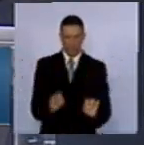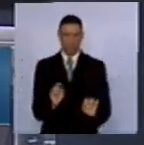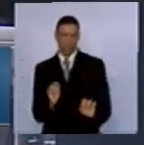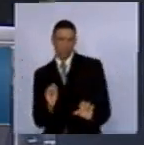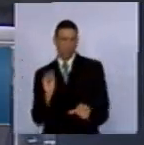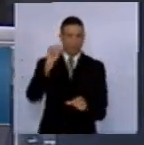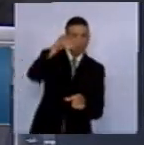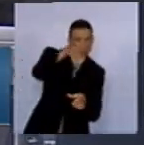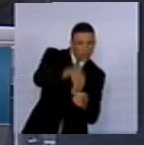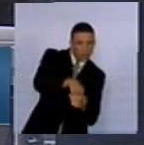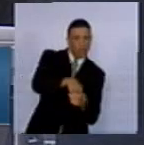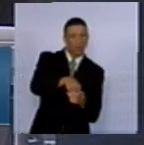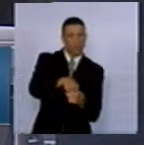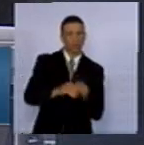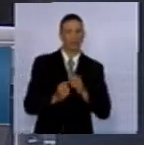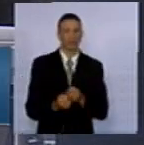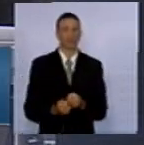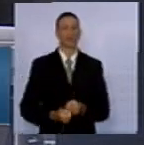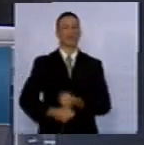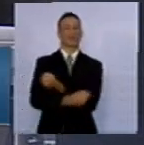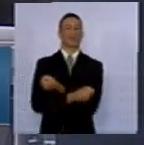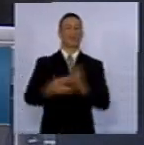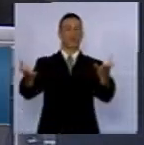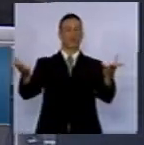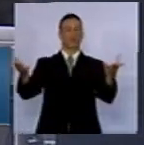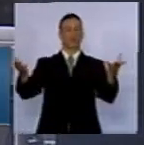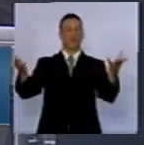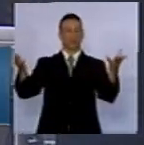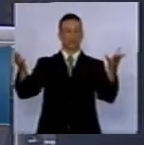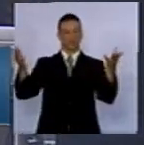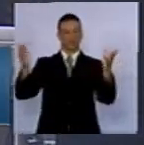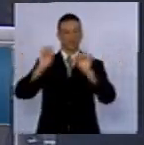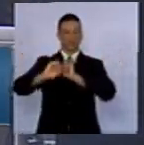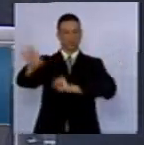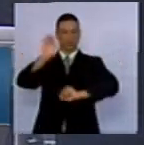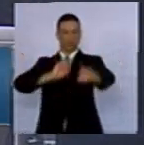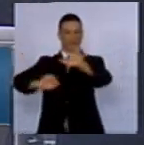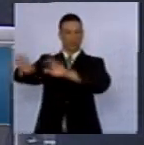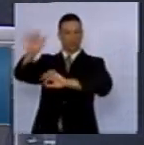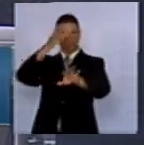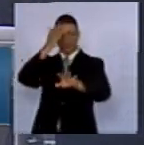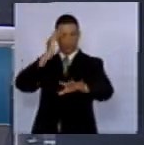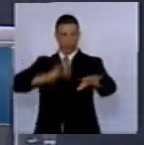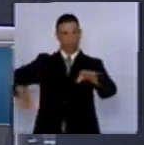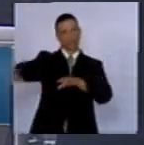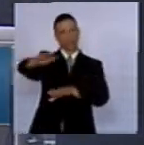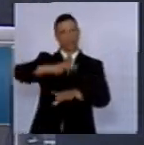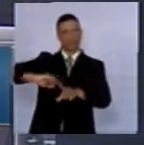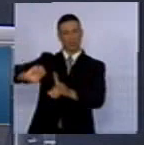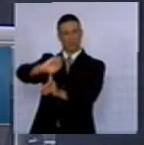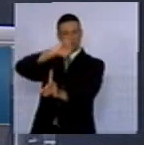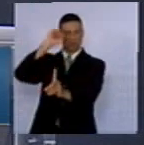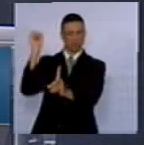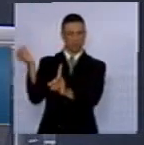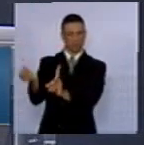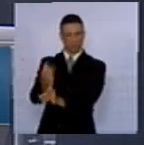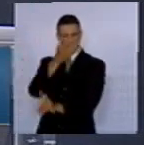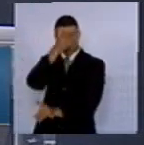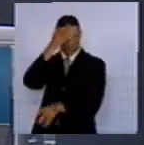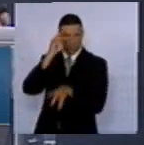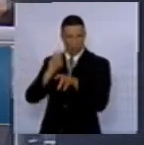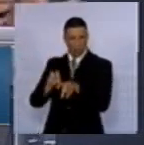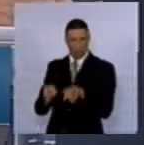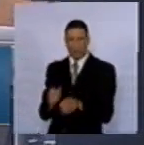um emissor programa e envia para uma multidão que assiste